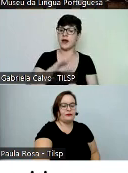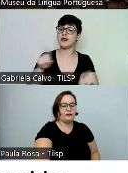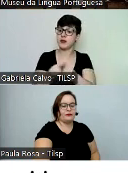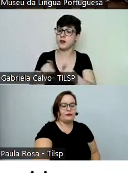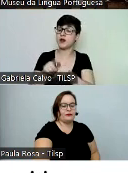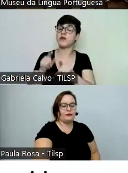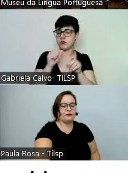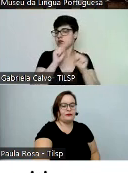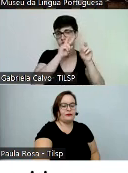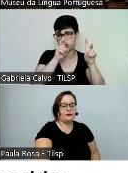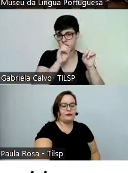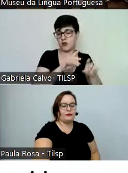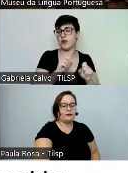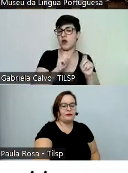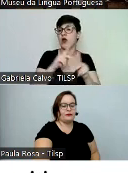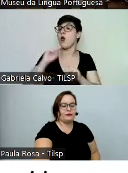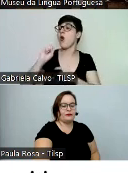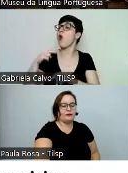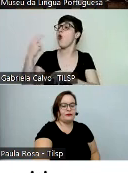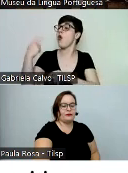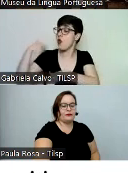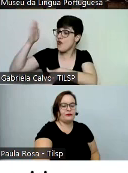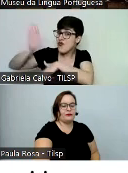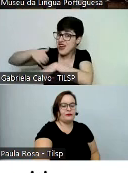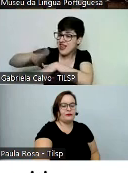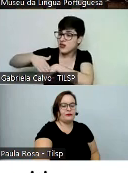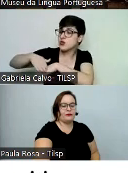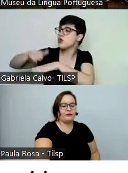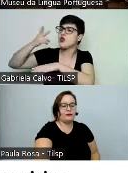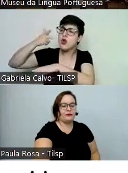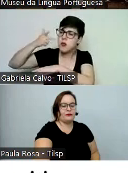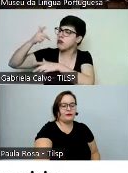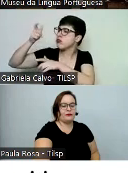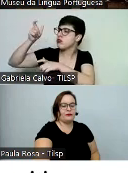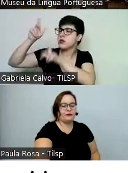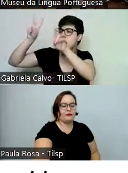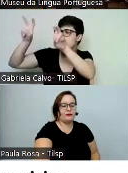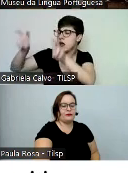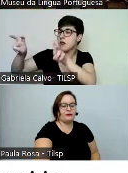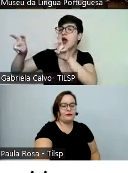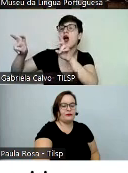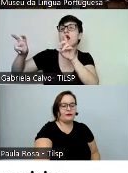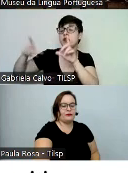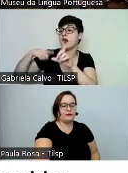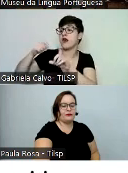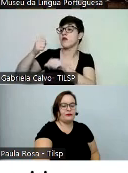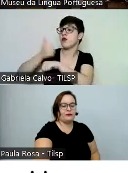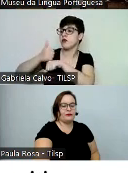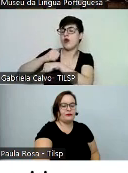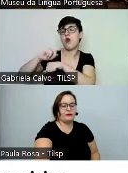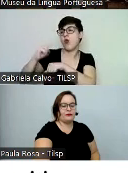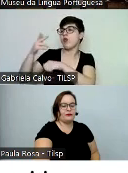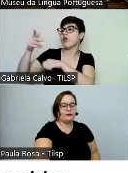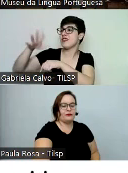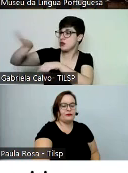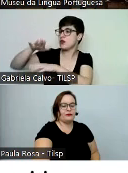muito pequena da população isso é vários países e nós descobrimos no nosso programa